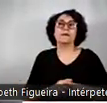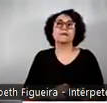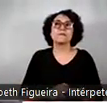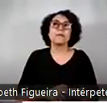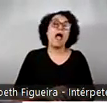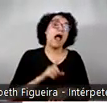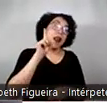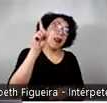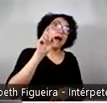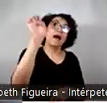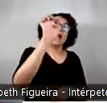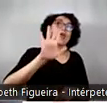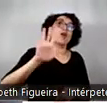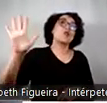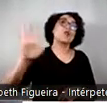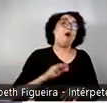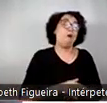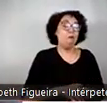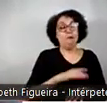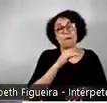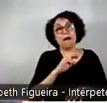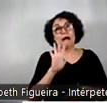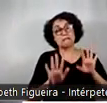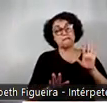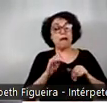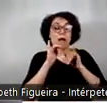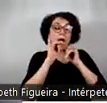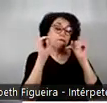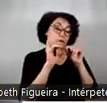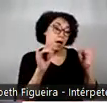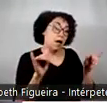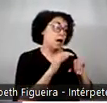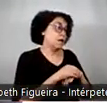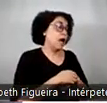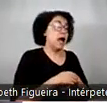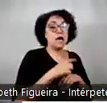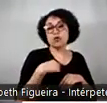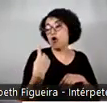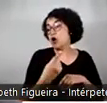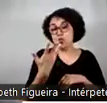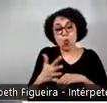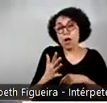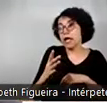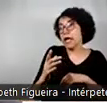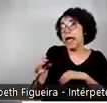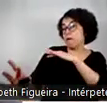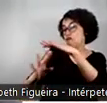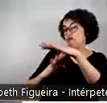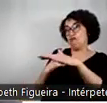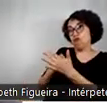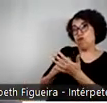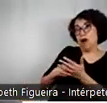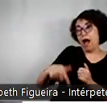assim, ah, não vamos receber, a gente não dá conta de receber pessoas refugiadas aqui, etc. E aí, quando teve,